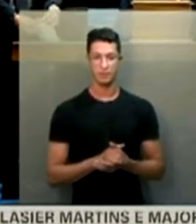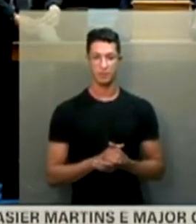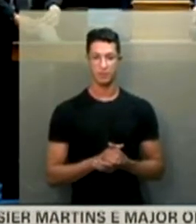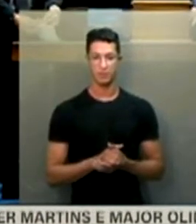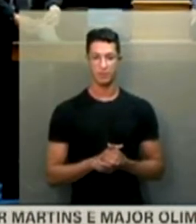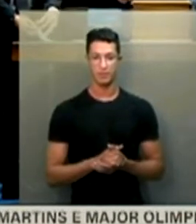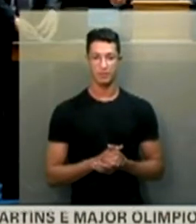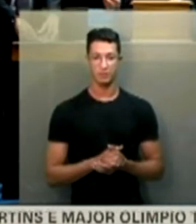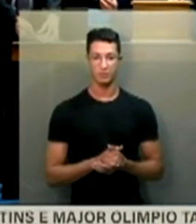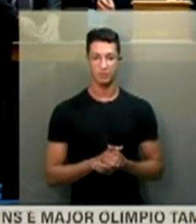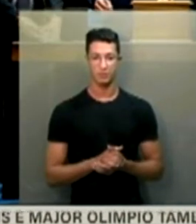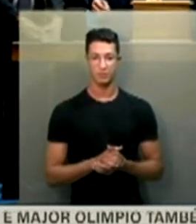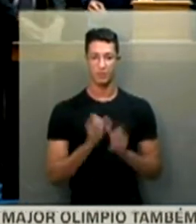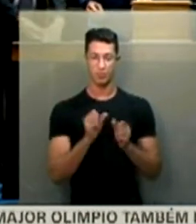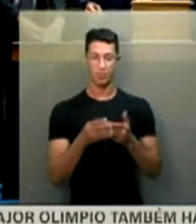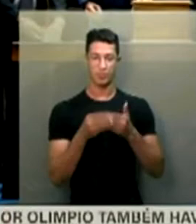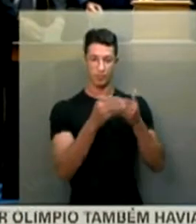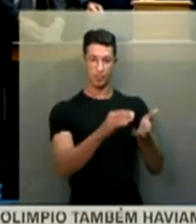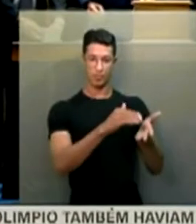foi, não foi utilizada.